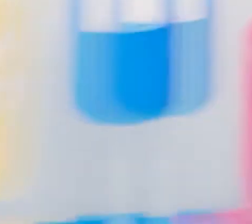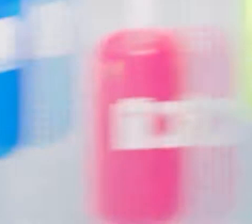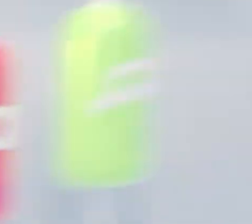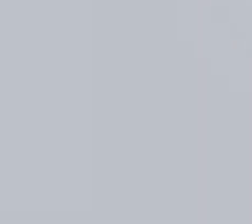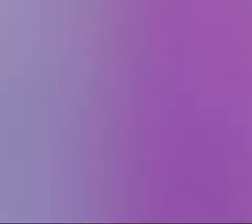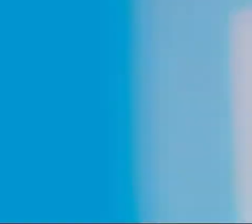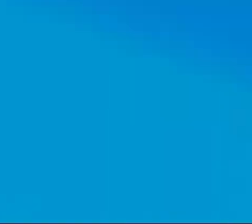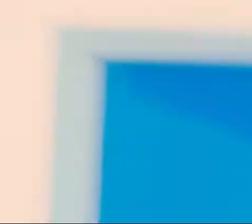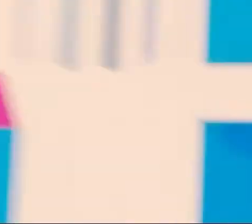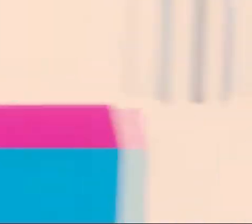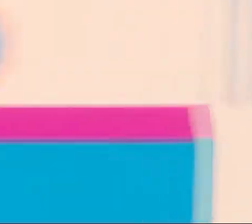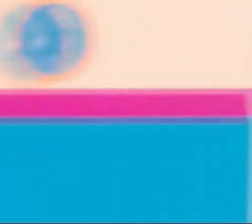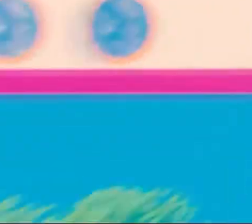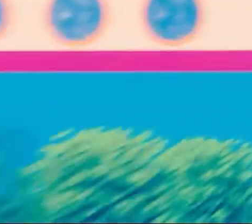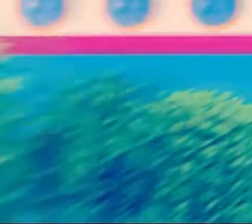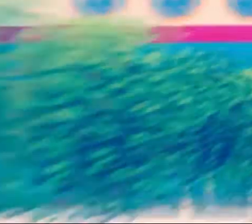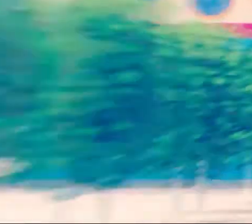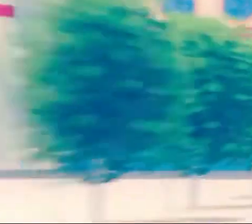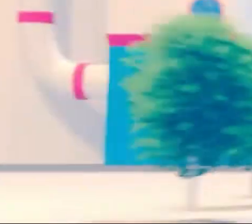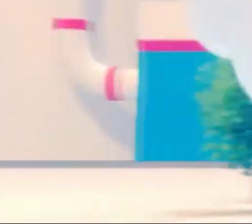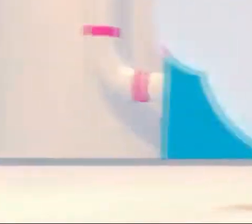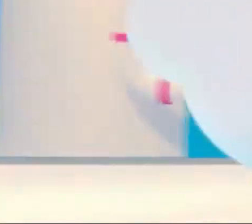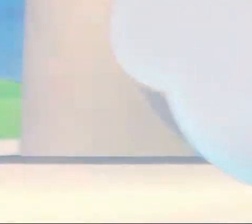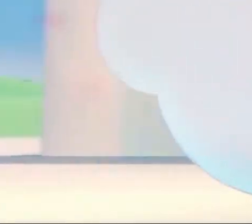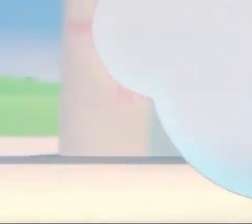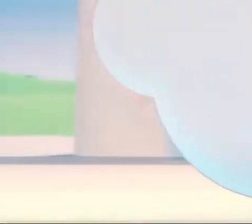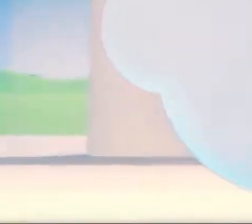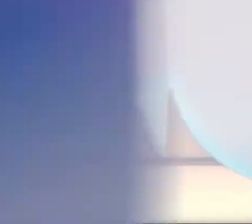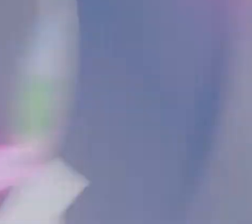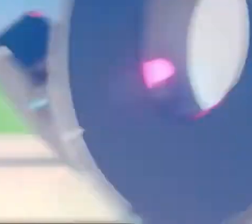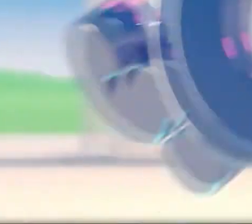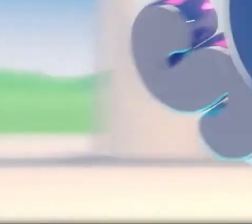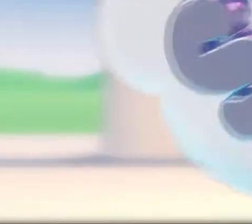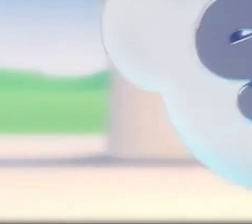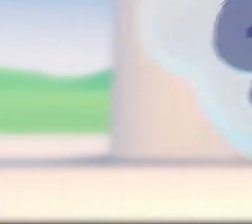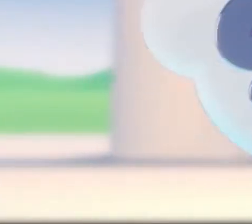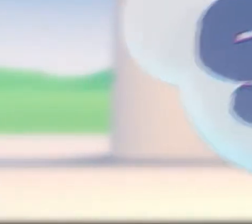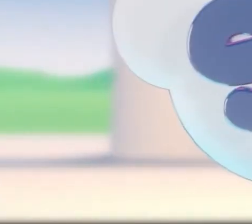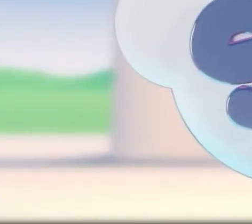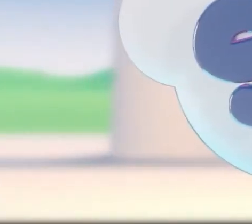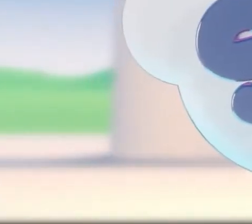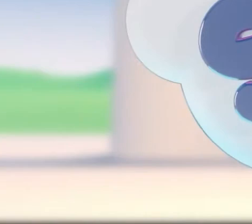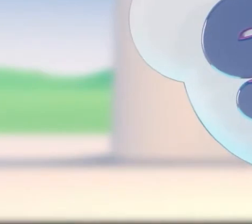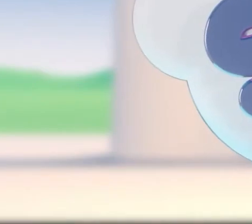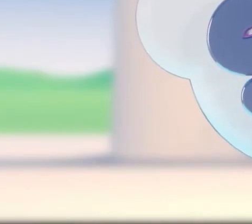Vamos fabricar, vamos sonhar.